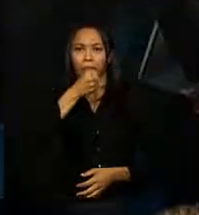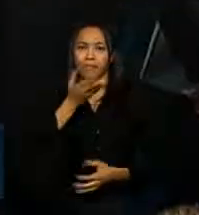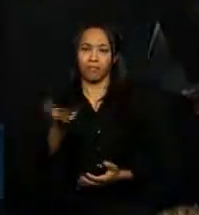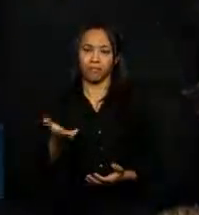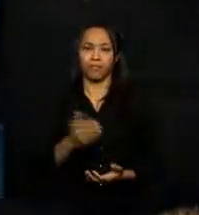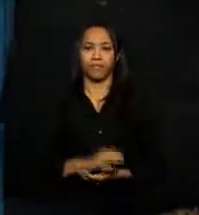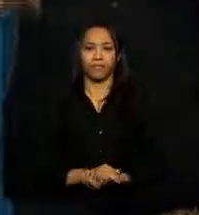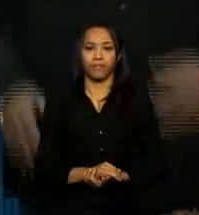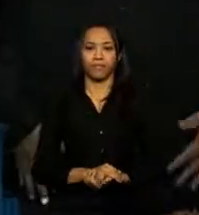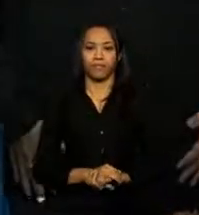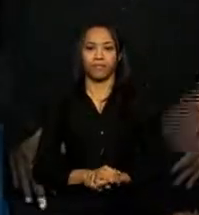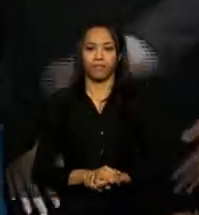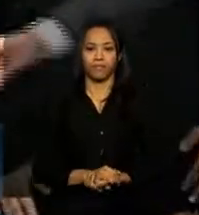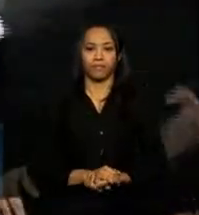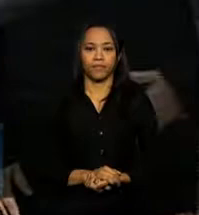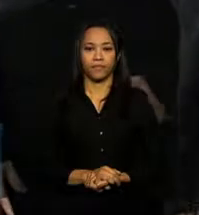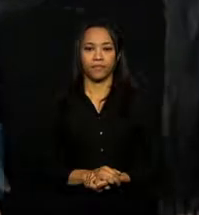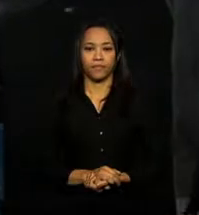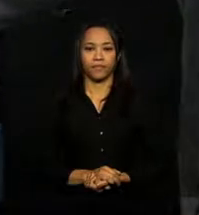Ministro, você quer falar alguma coisa? Aldo.